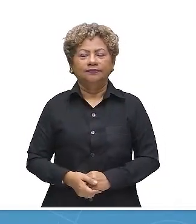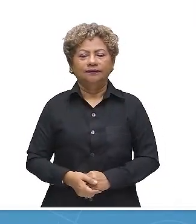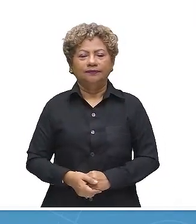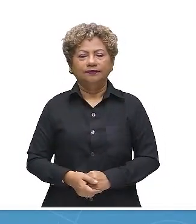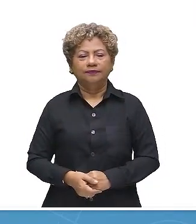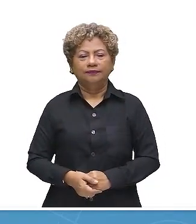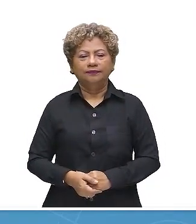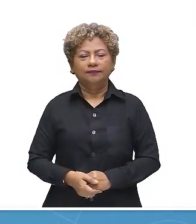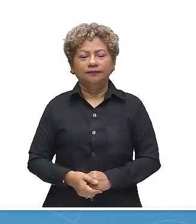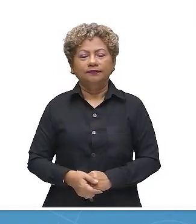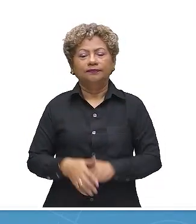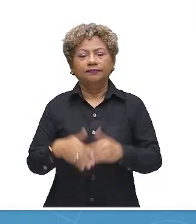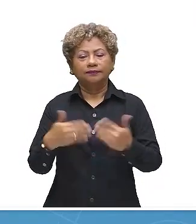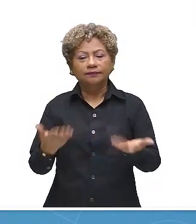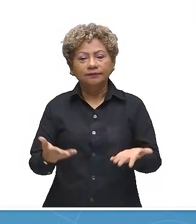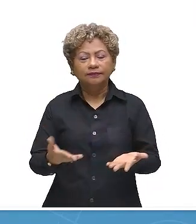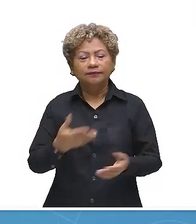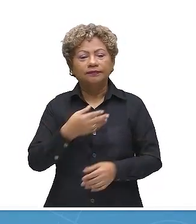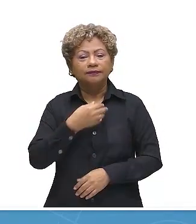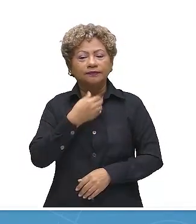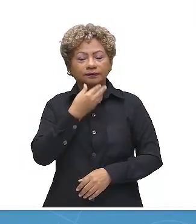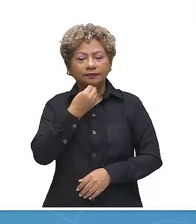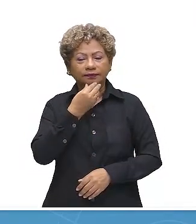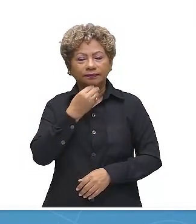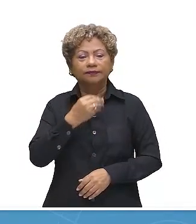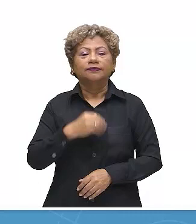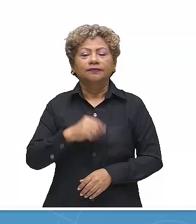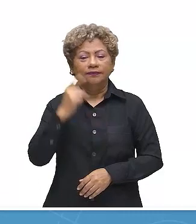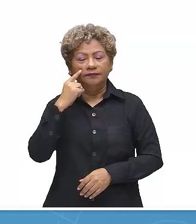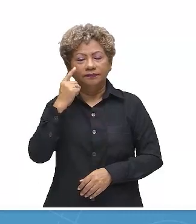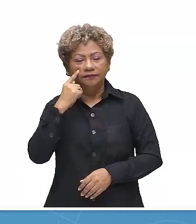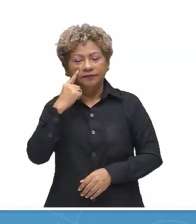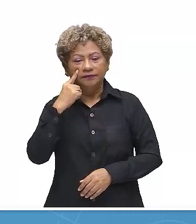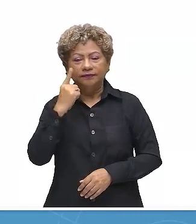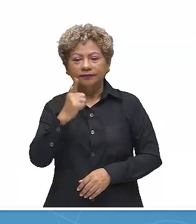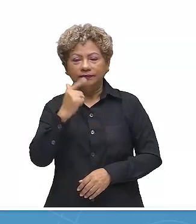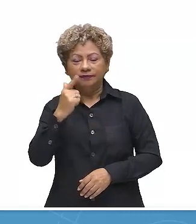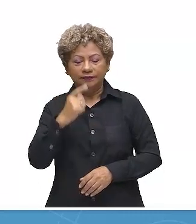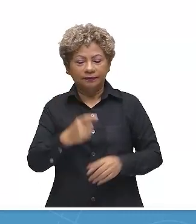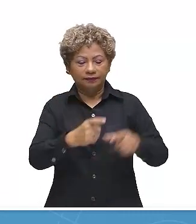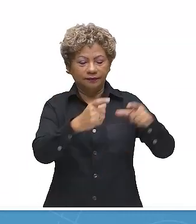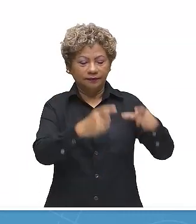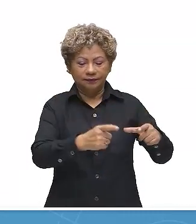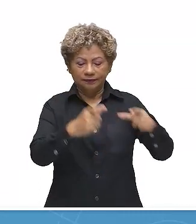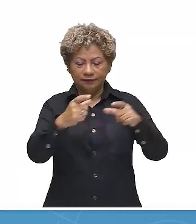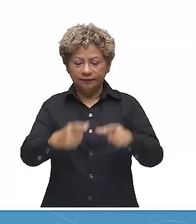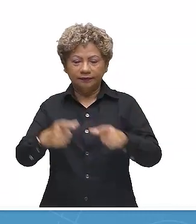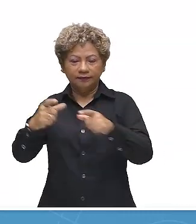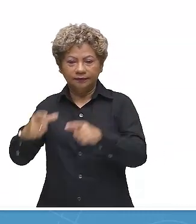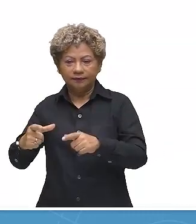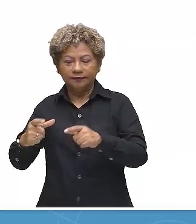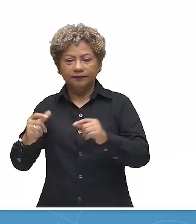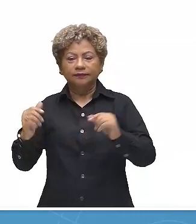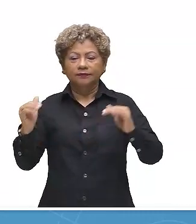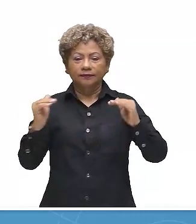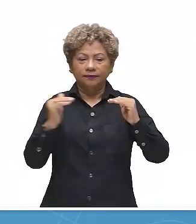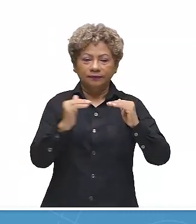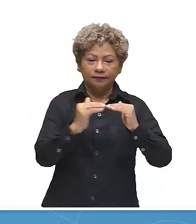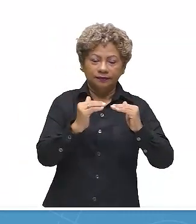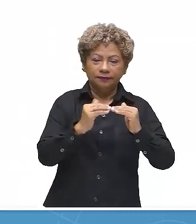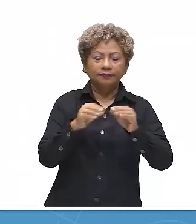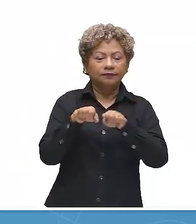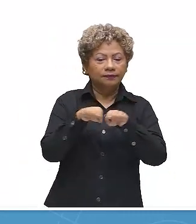Questão 1. Benjamin colocou água em 3 copos medidores de mesma capacidade. Considerando